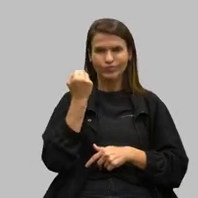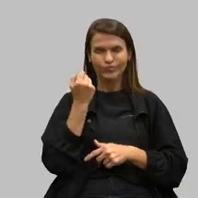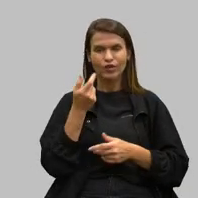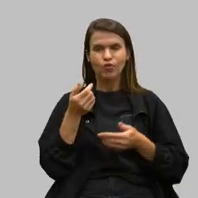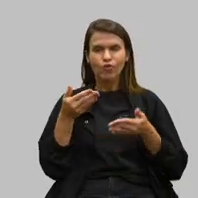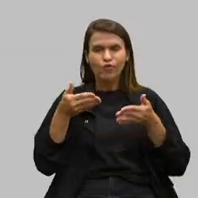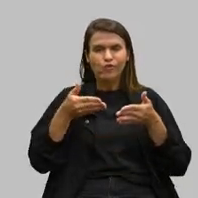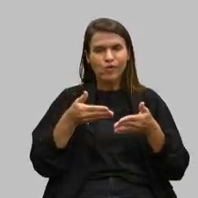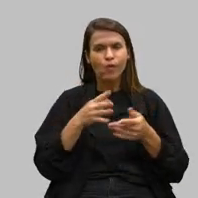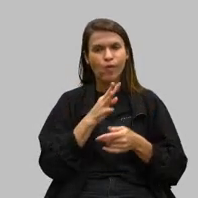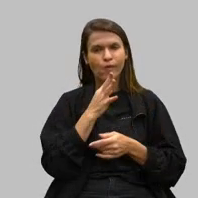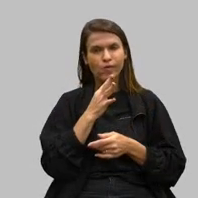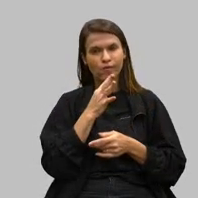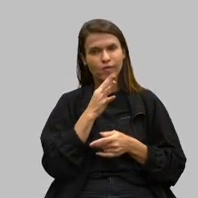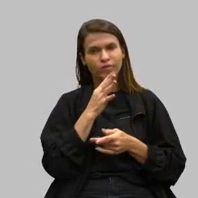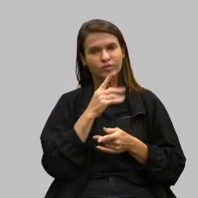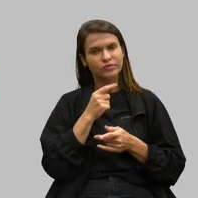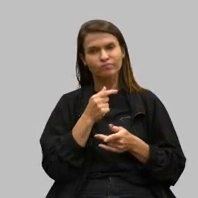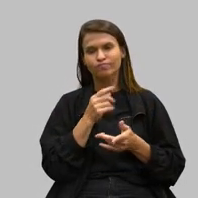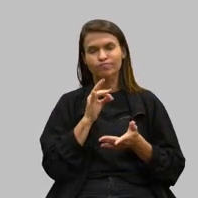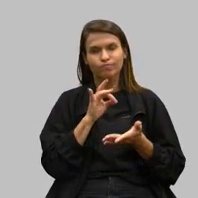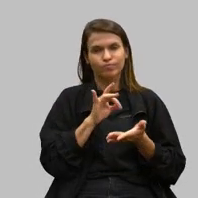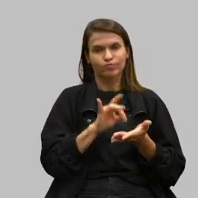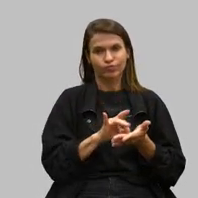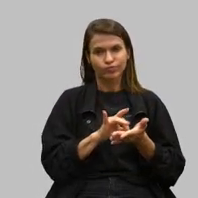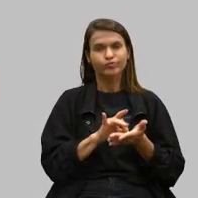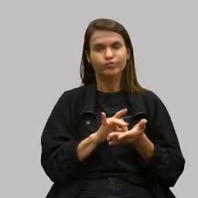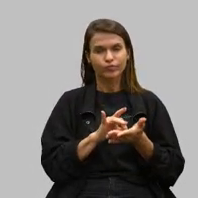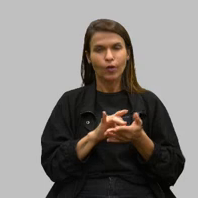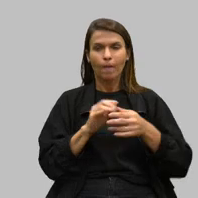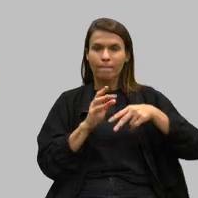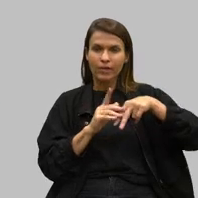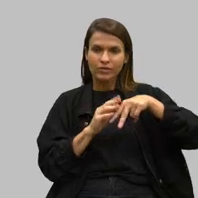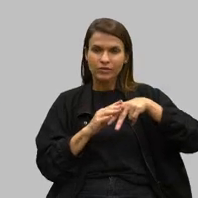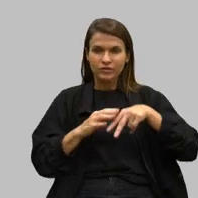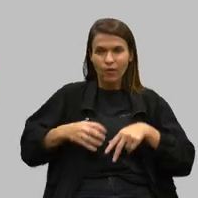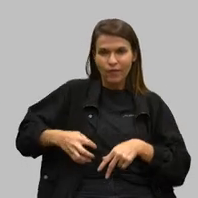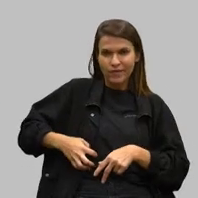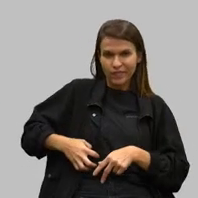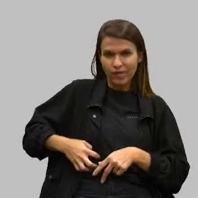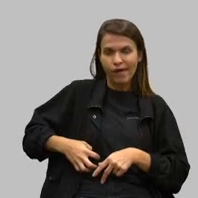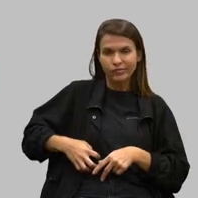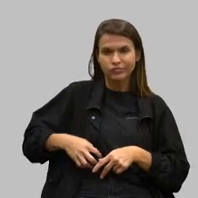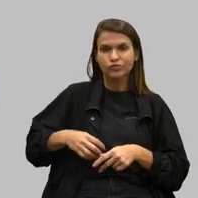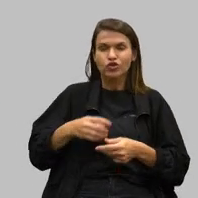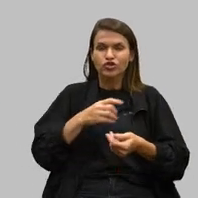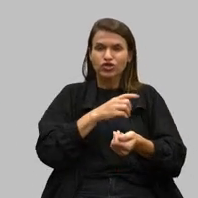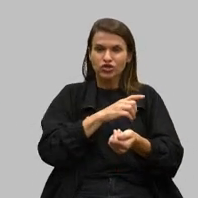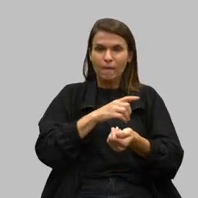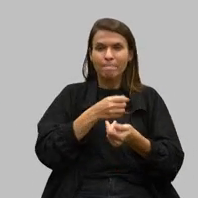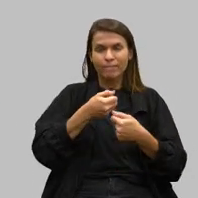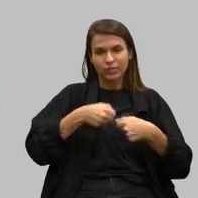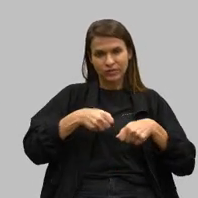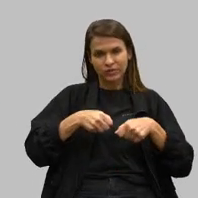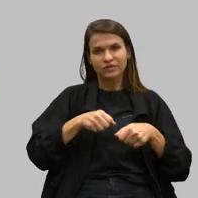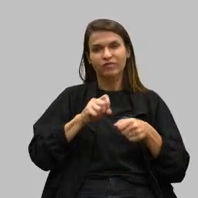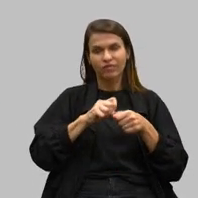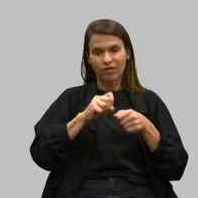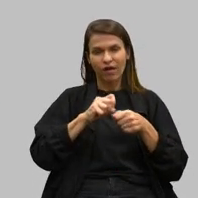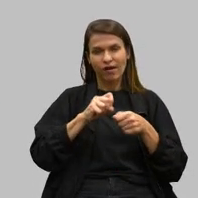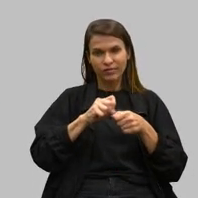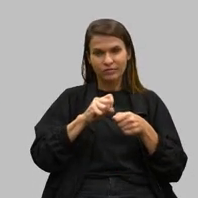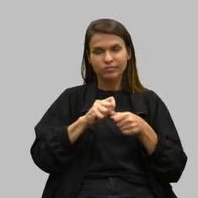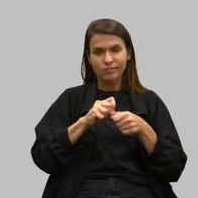a conhecer um pouco mais dessa realidade do paciente renal crônico. Dialítico, precisa fazer hemodiálise três vezes por semana.